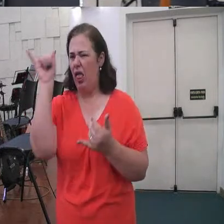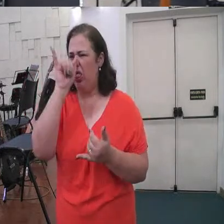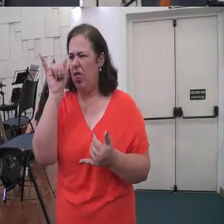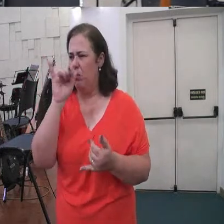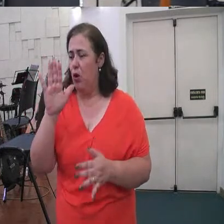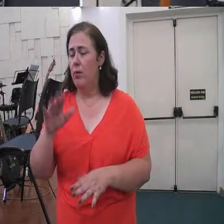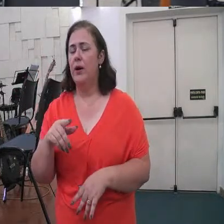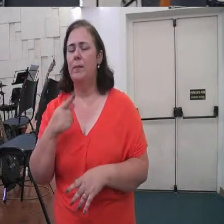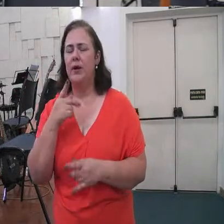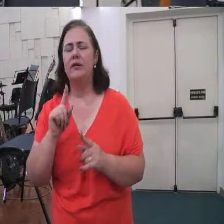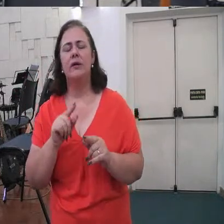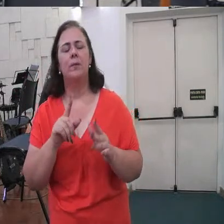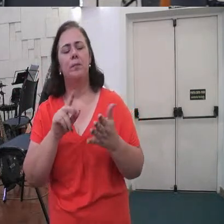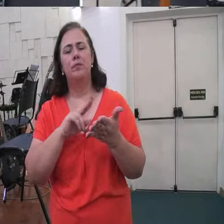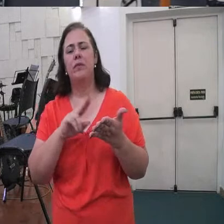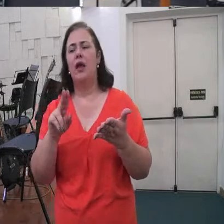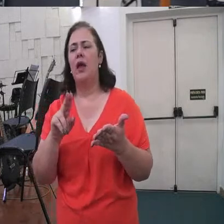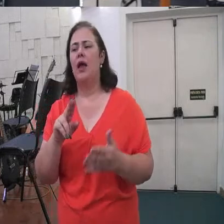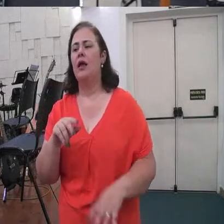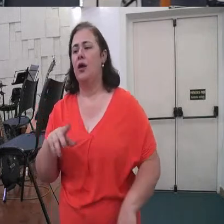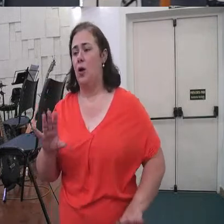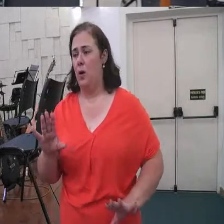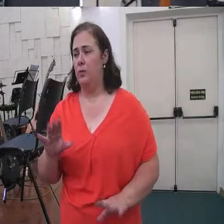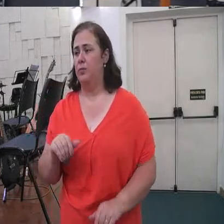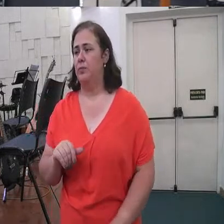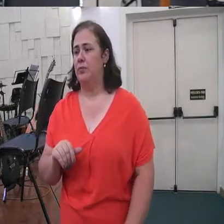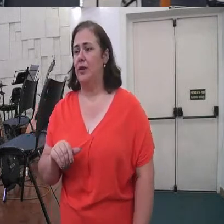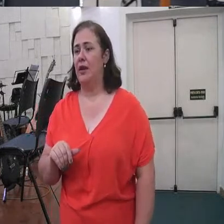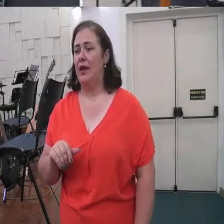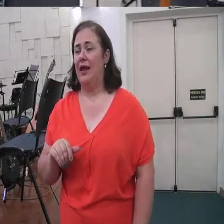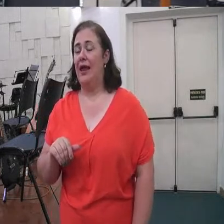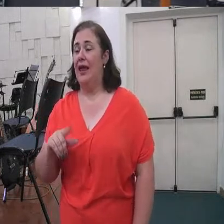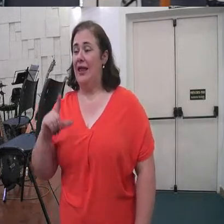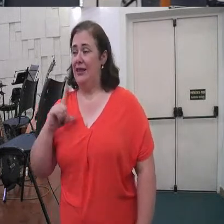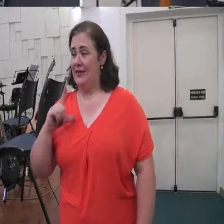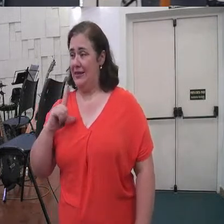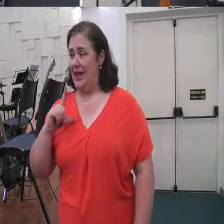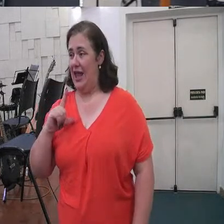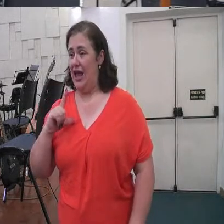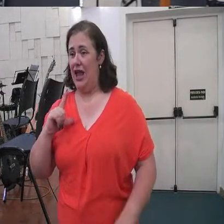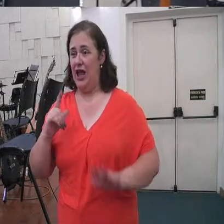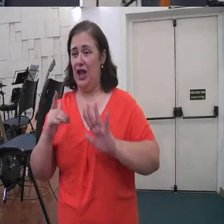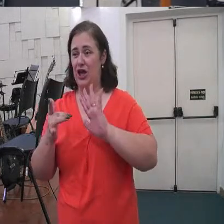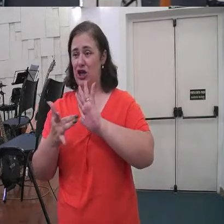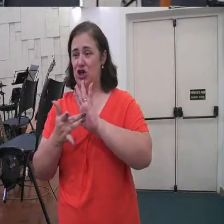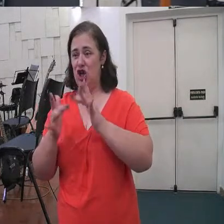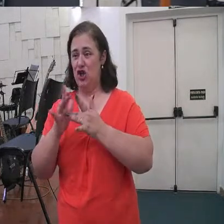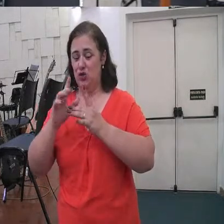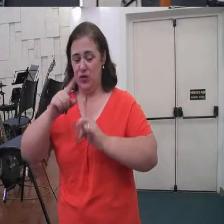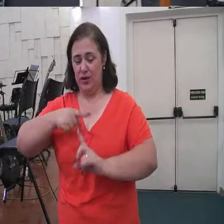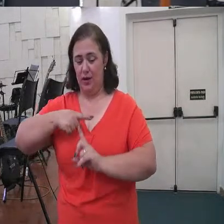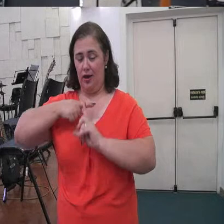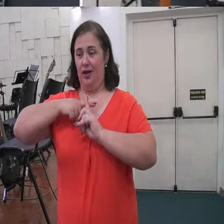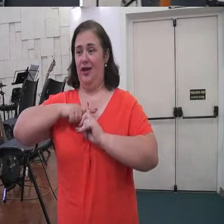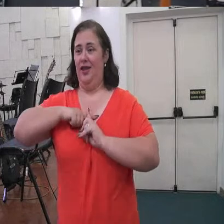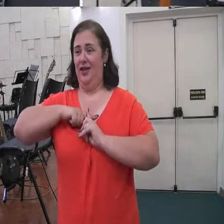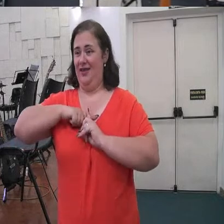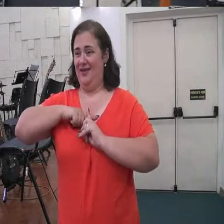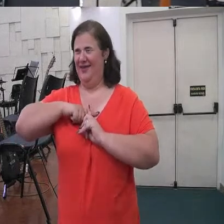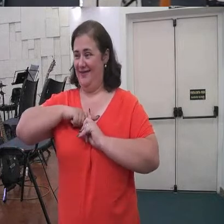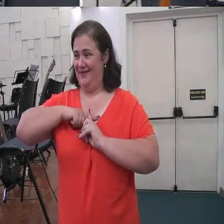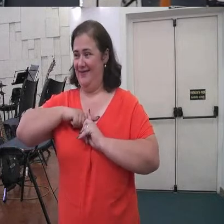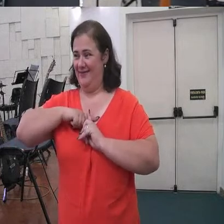dizia assim: carregar Jesus no peito é fácil, difícil é ter peito para andar